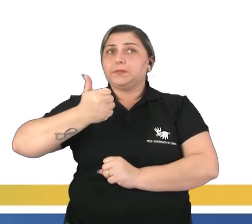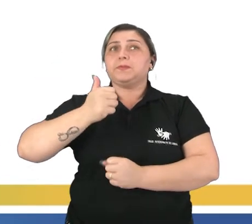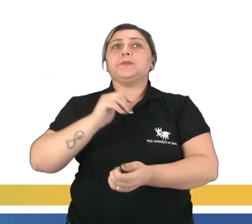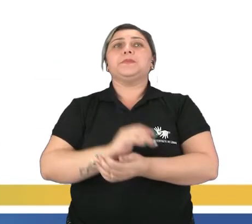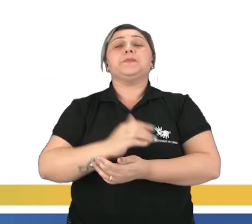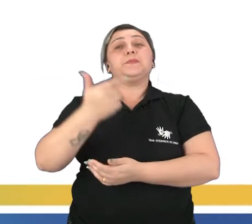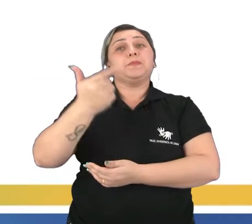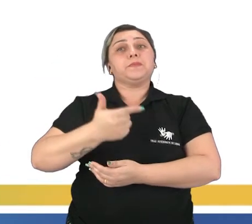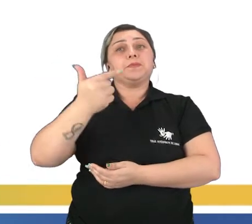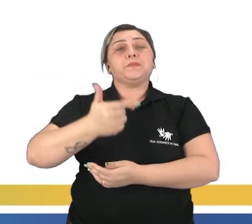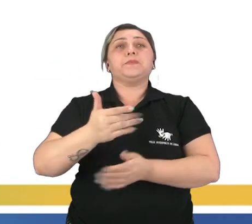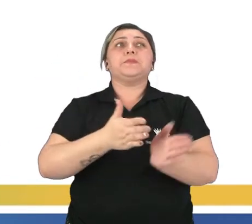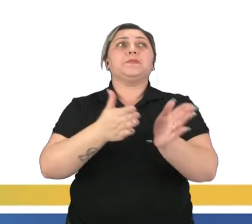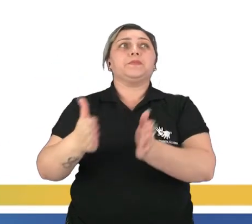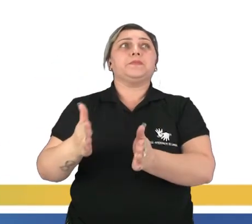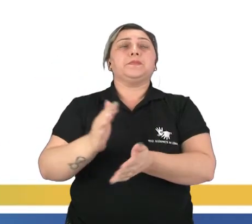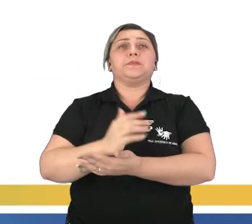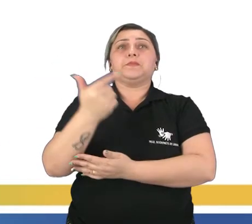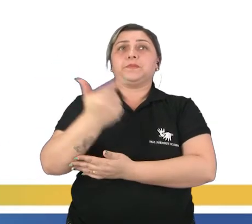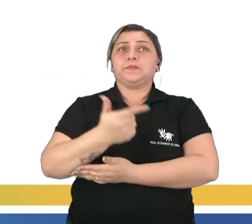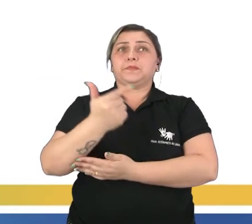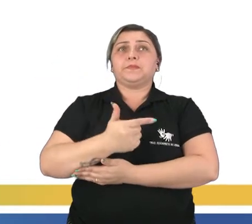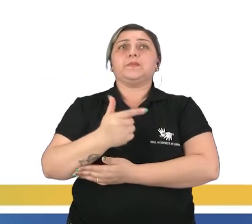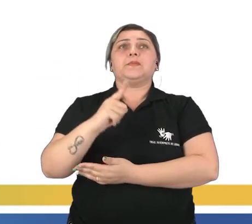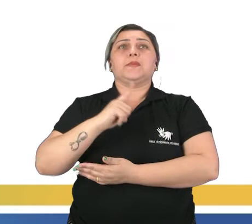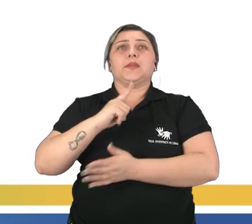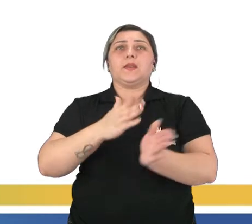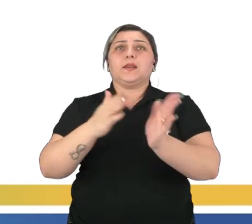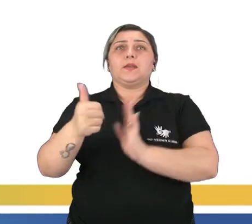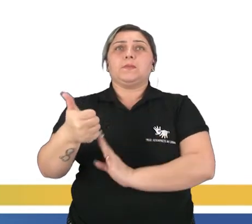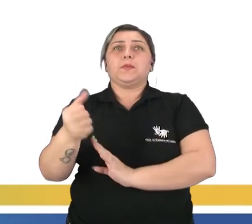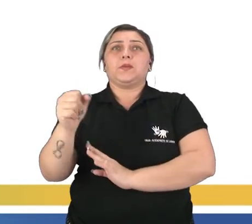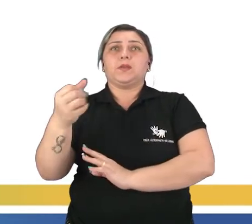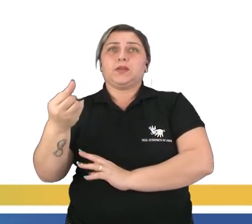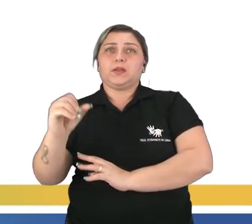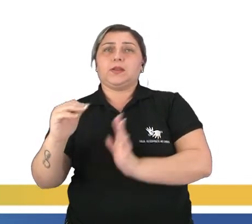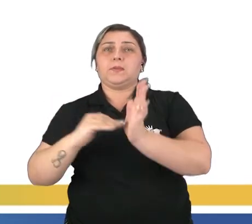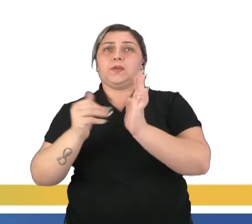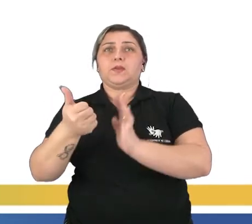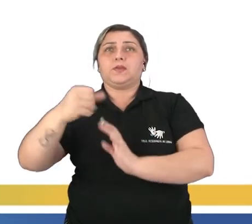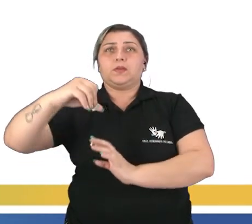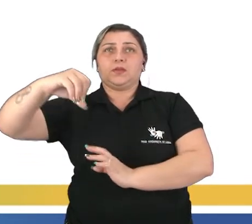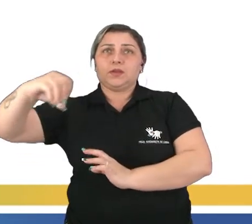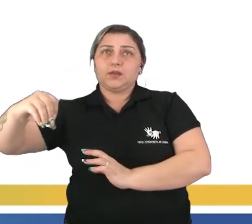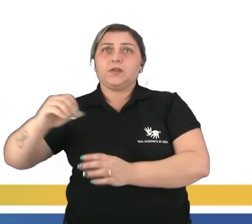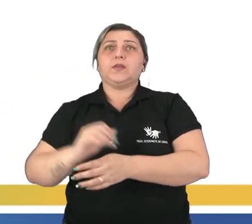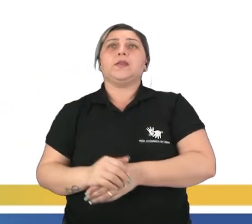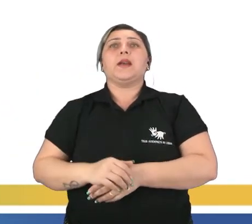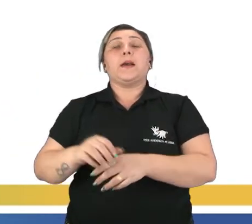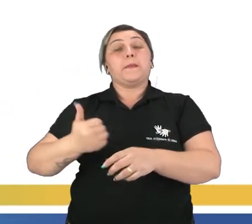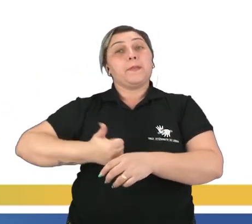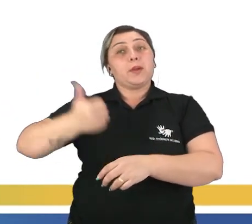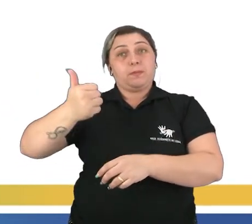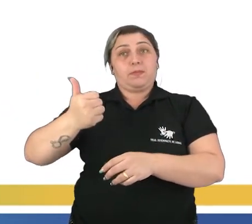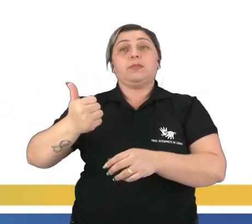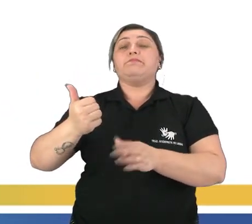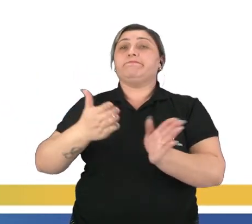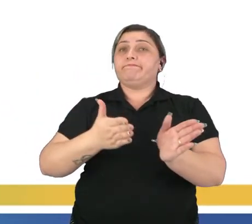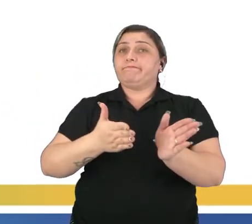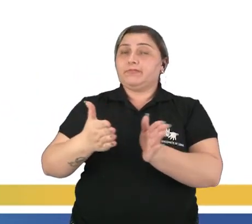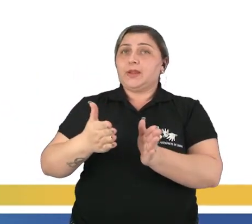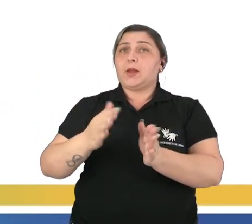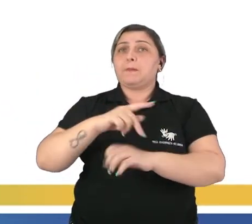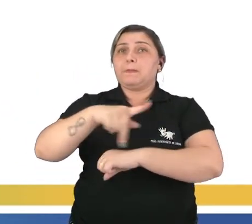ver a segunda fase. A segunda etapa ocorreu no período de 1860 a 1900. Ao contrário da primeira